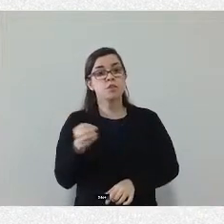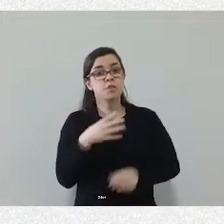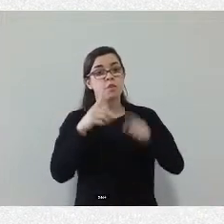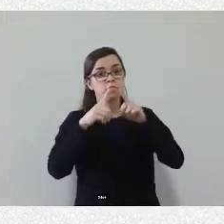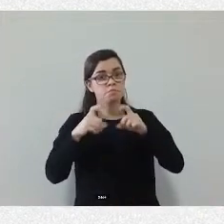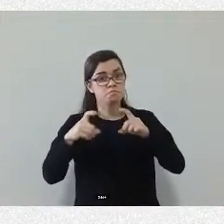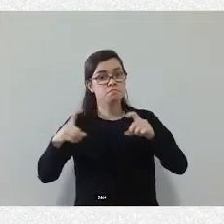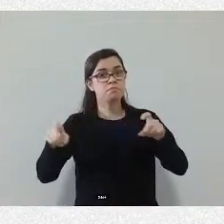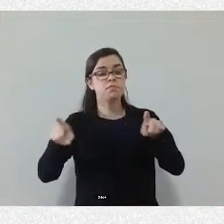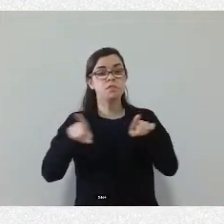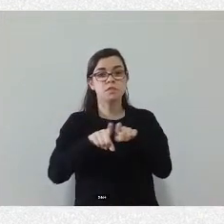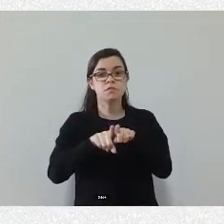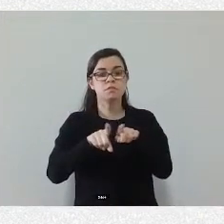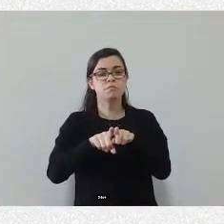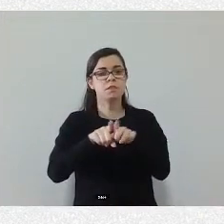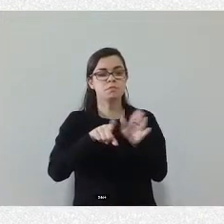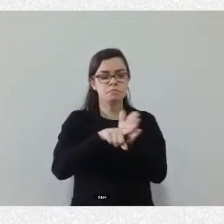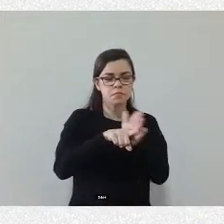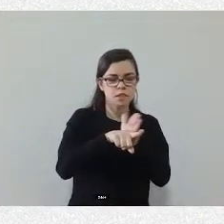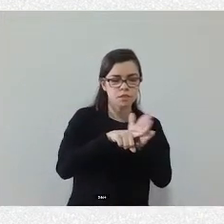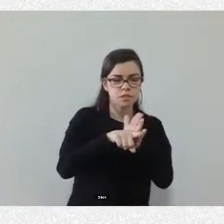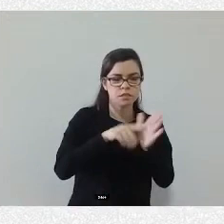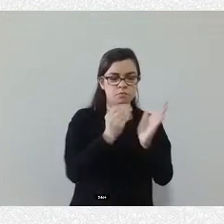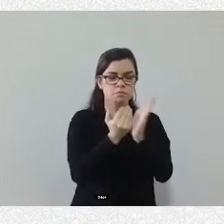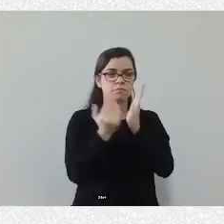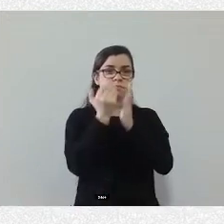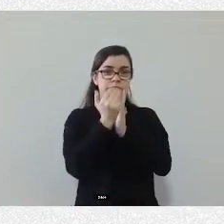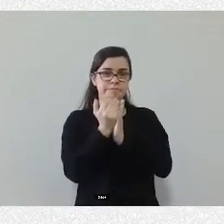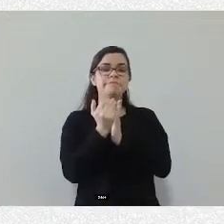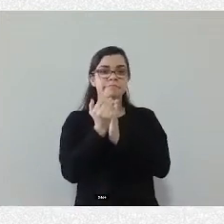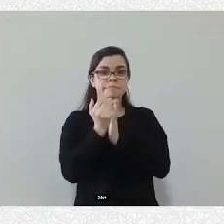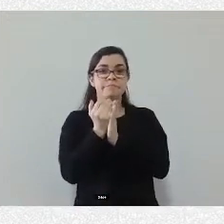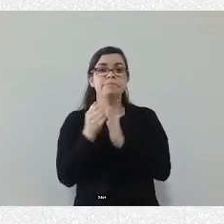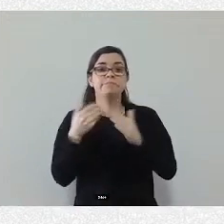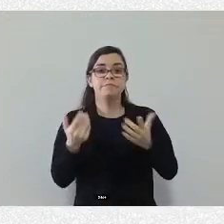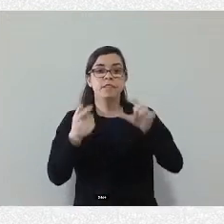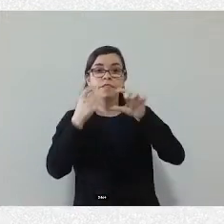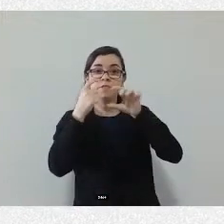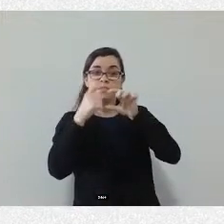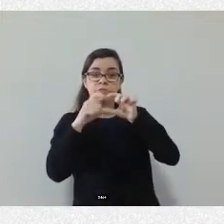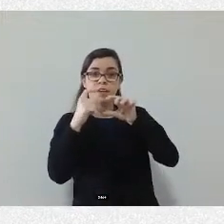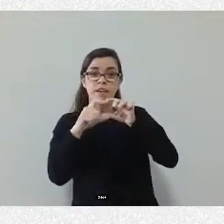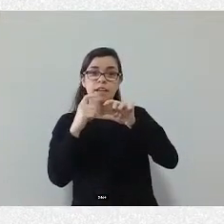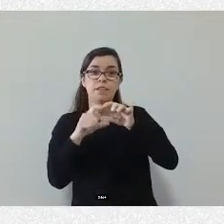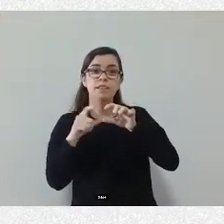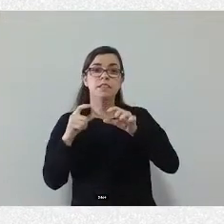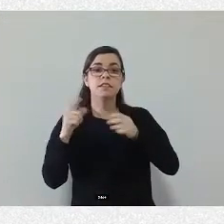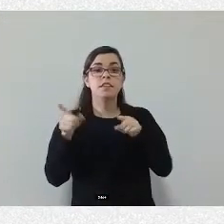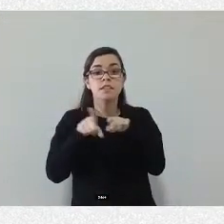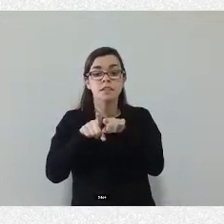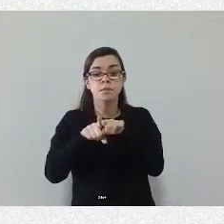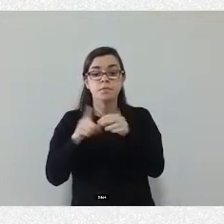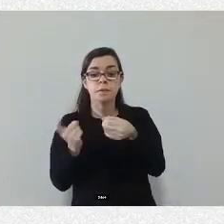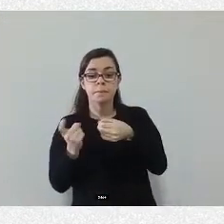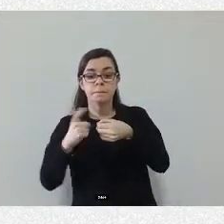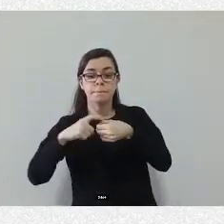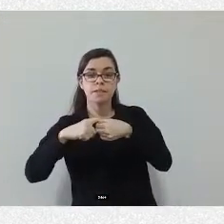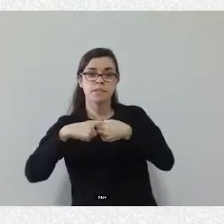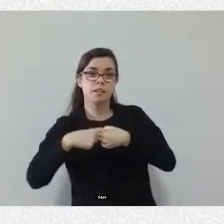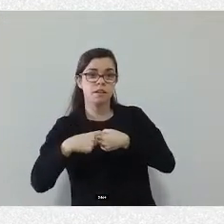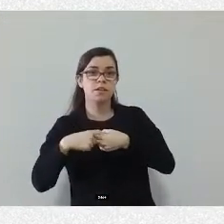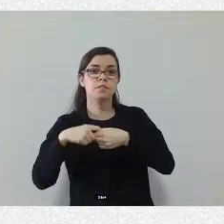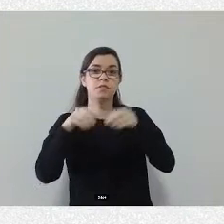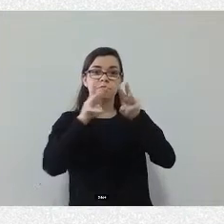pesquisas. E encontramos na Pfizer, nos nossos parceiros desse estudo, a Universidade Federal do